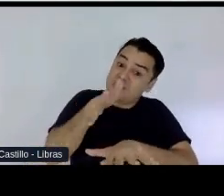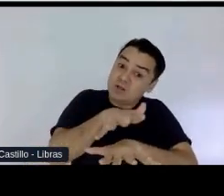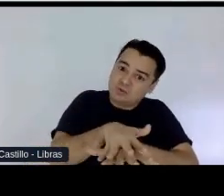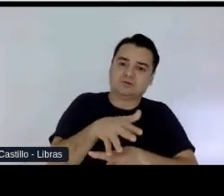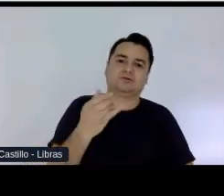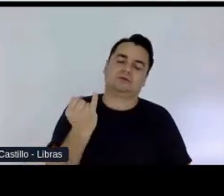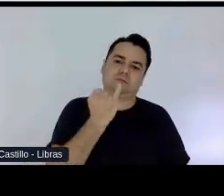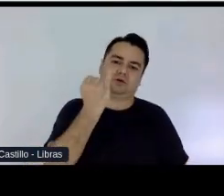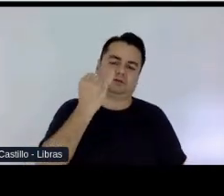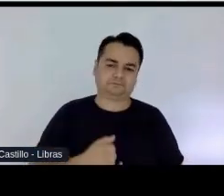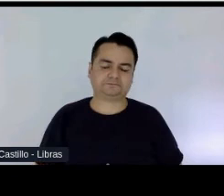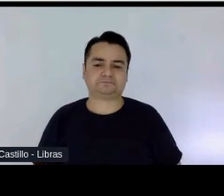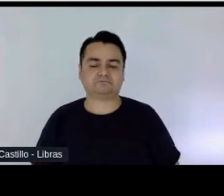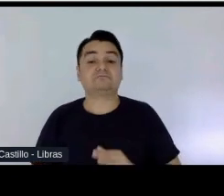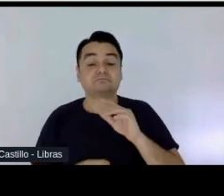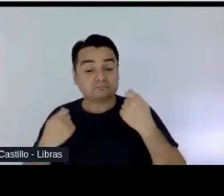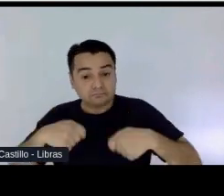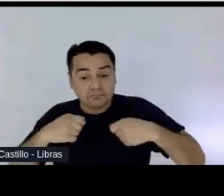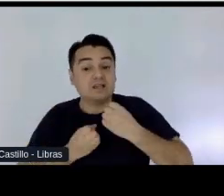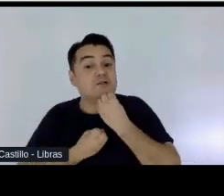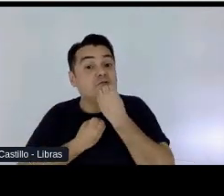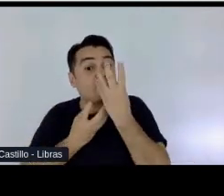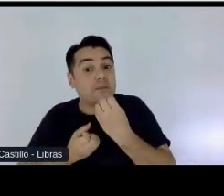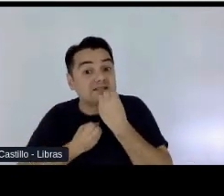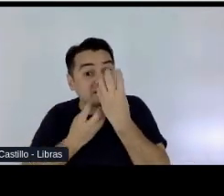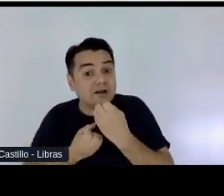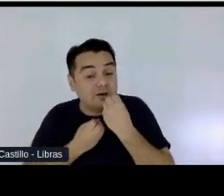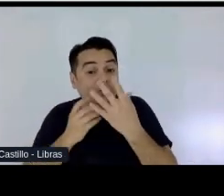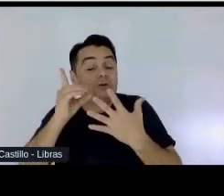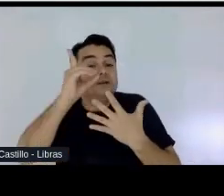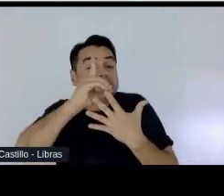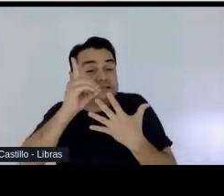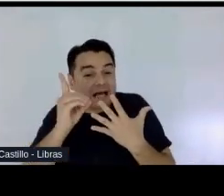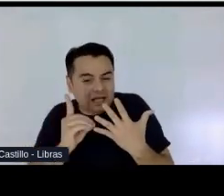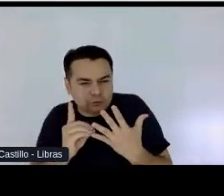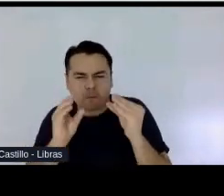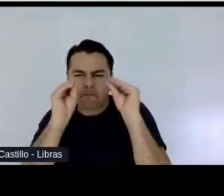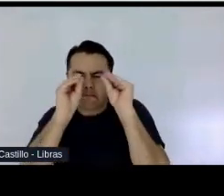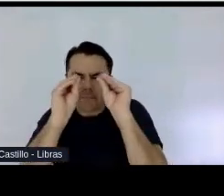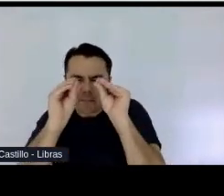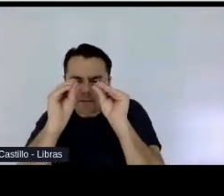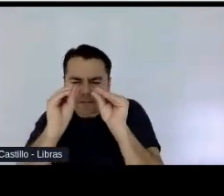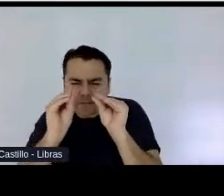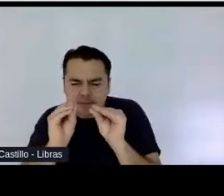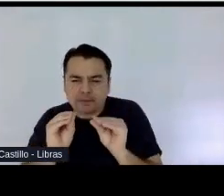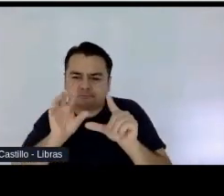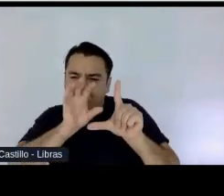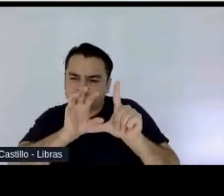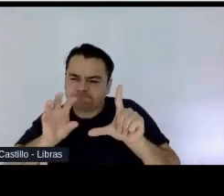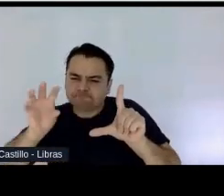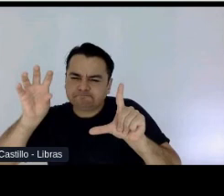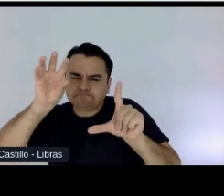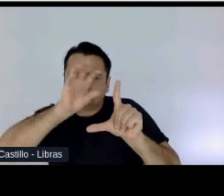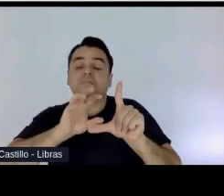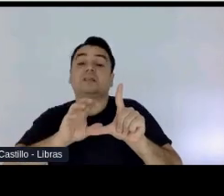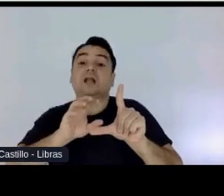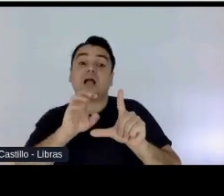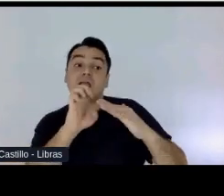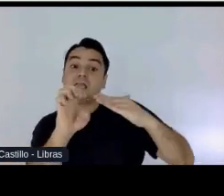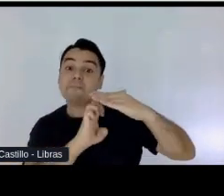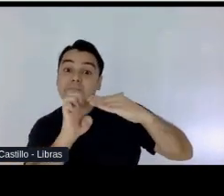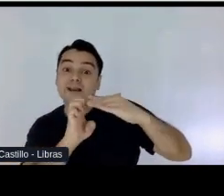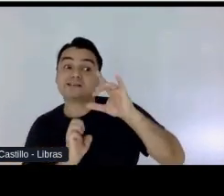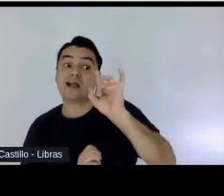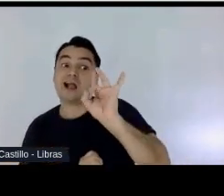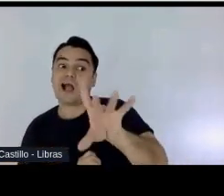né, trazer todas as informações, sintetizar elas para cada uma das empresas, e a gente sabe